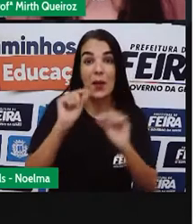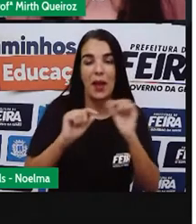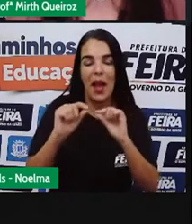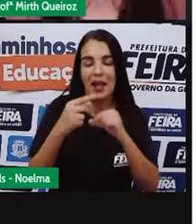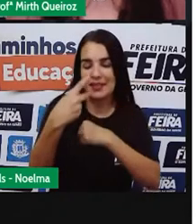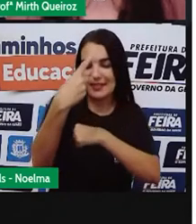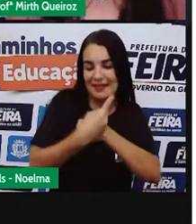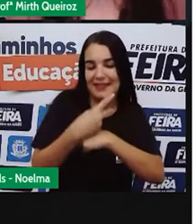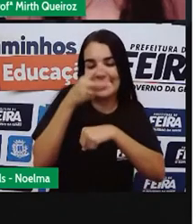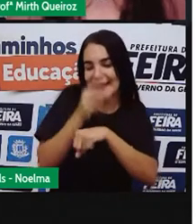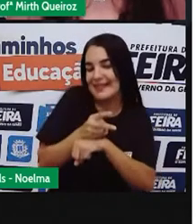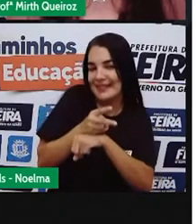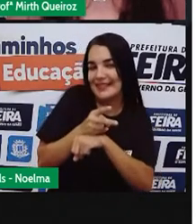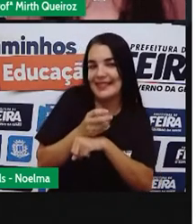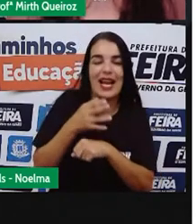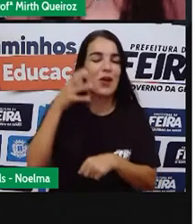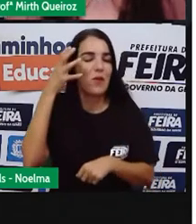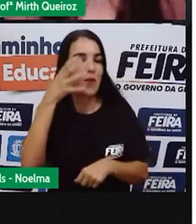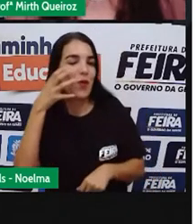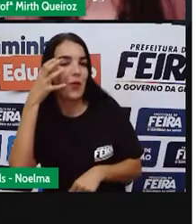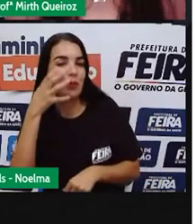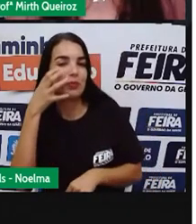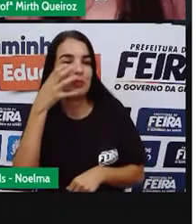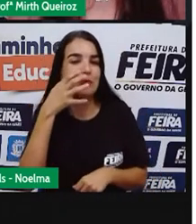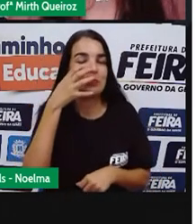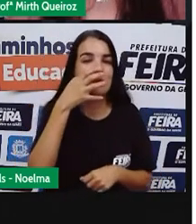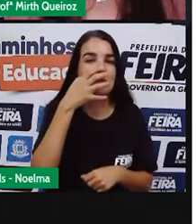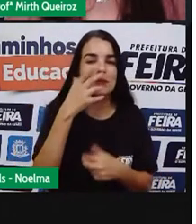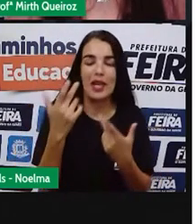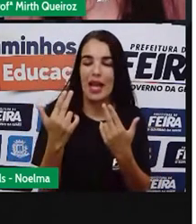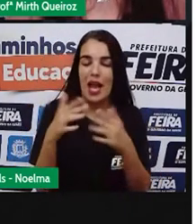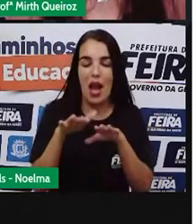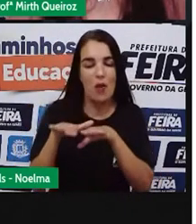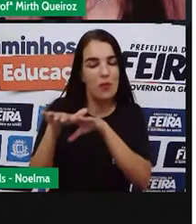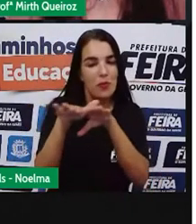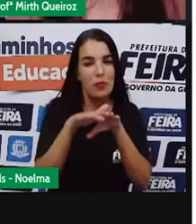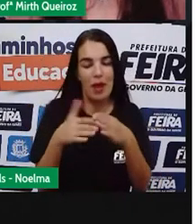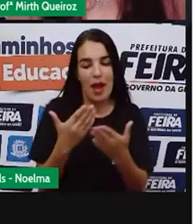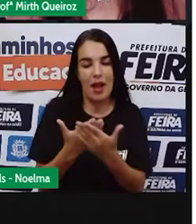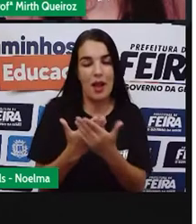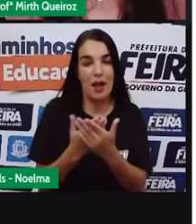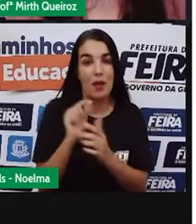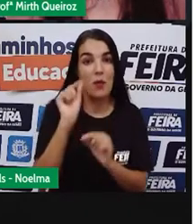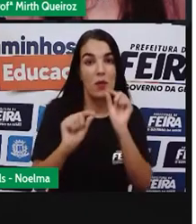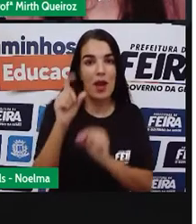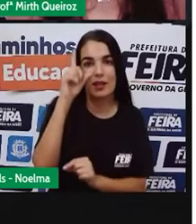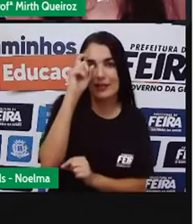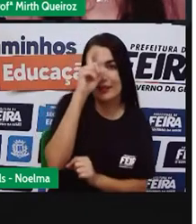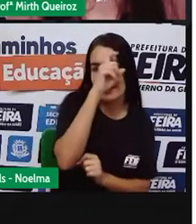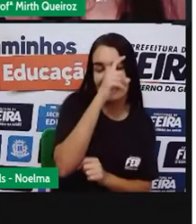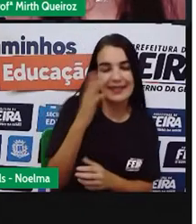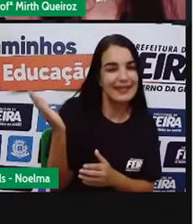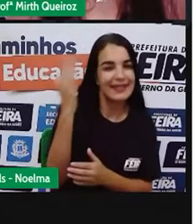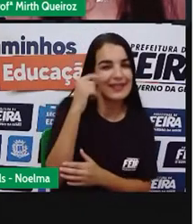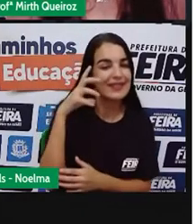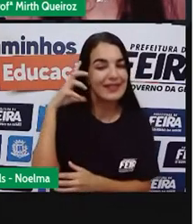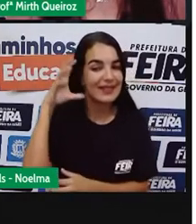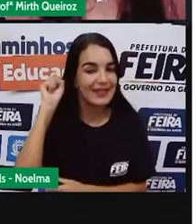forma mais animada com uma música aí que tem tudo a ver com a nossa aula de hoje. Desafio de Michel Teló. Vamos